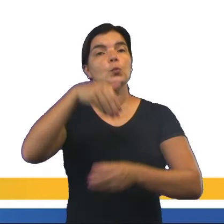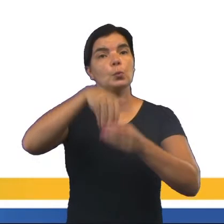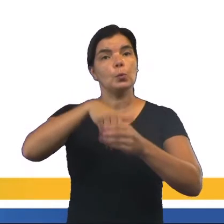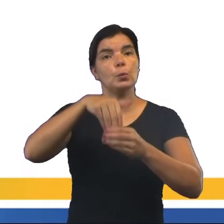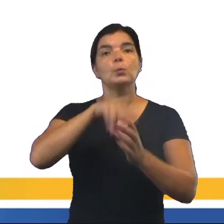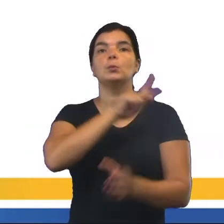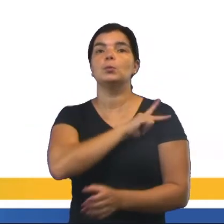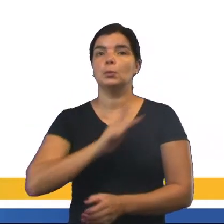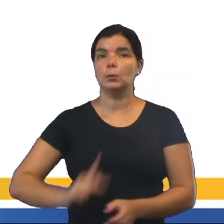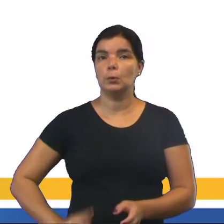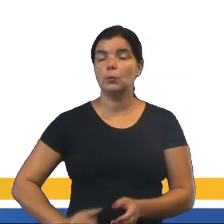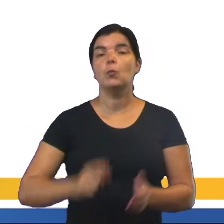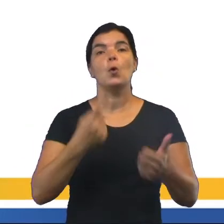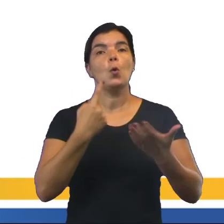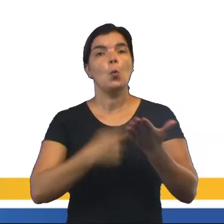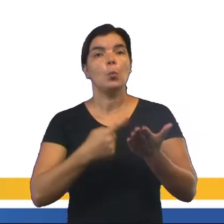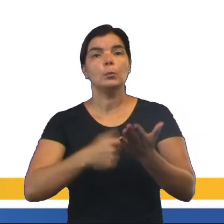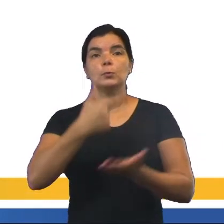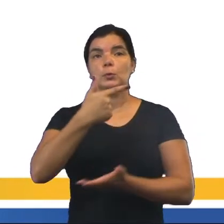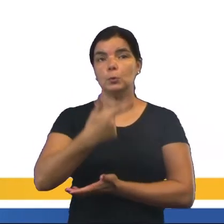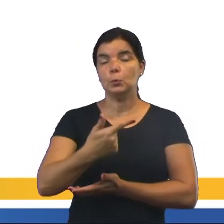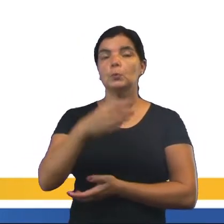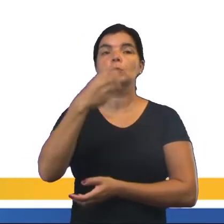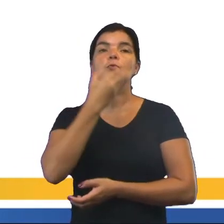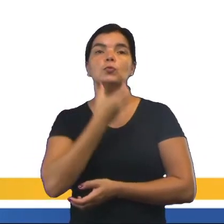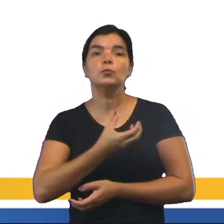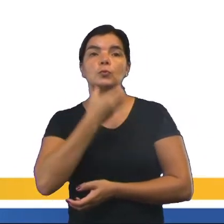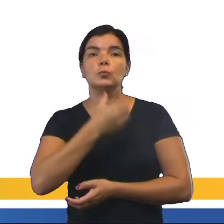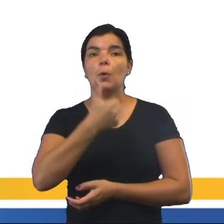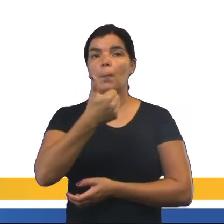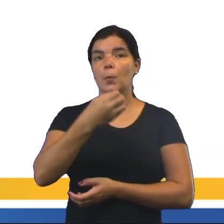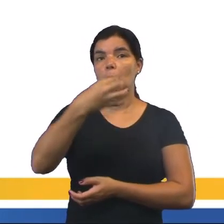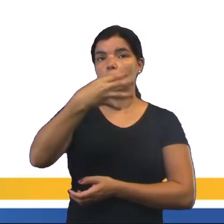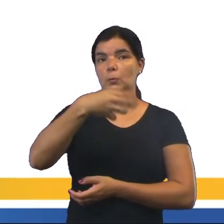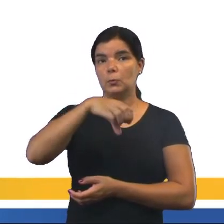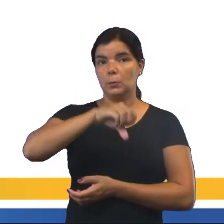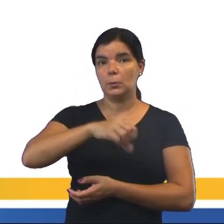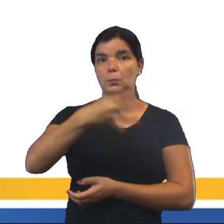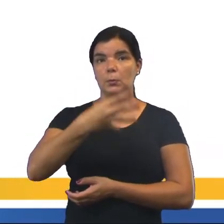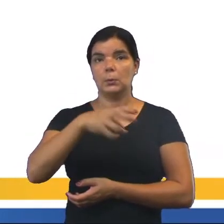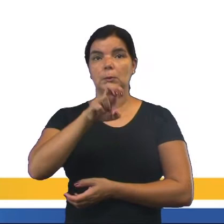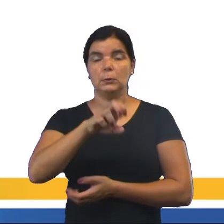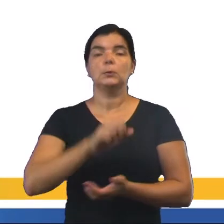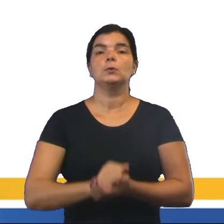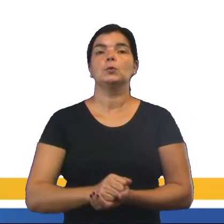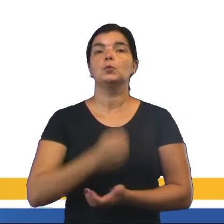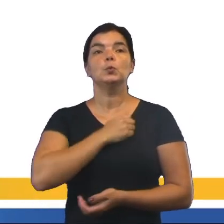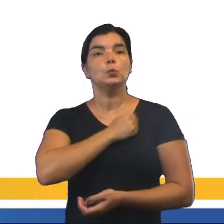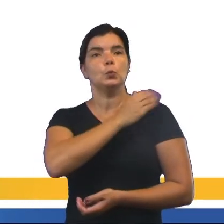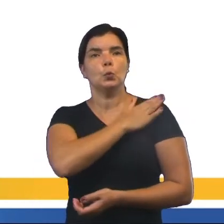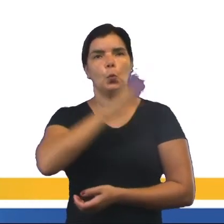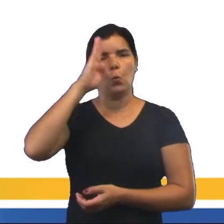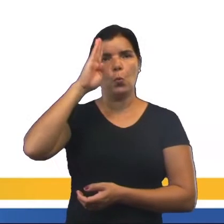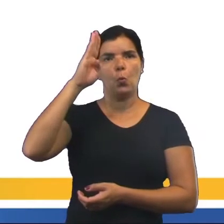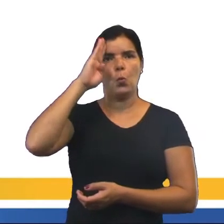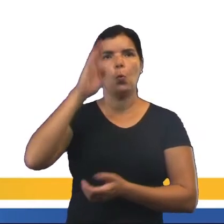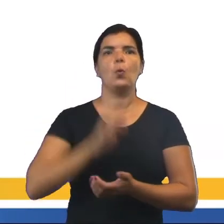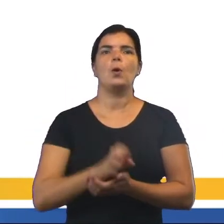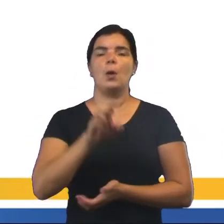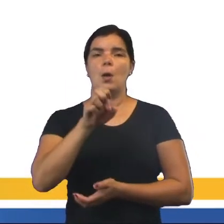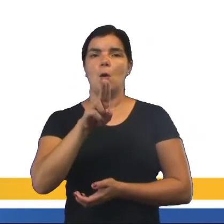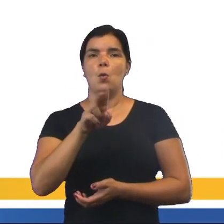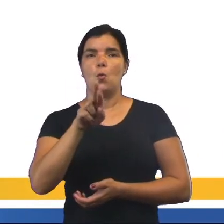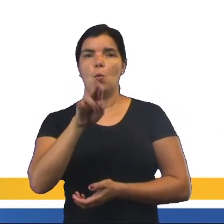que foram marcadas para o dia 2 de dezembro de 1945, concorreram 3 candidatos. O general Eurico Gaspar Dutra, que contava com o apoio